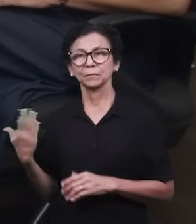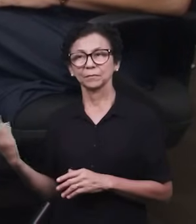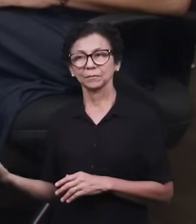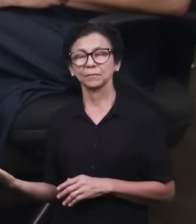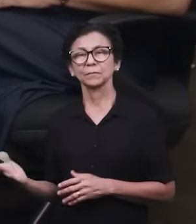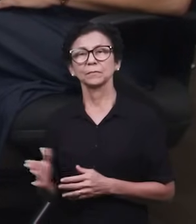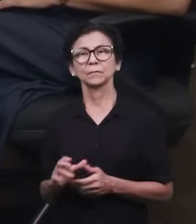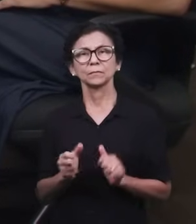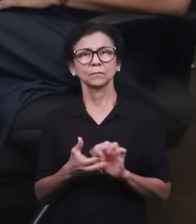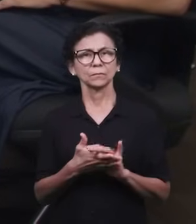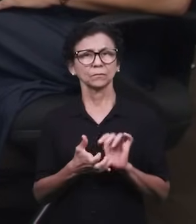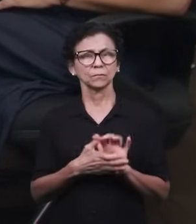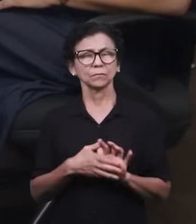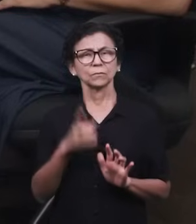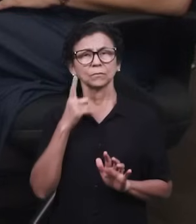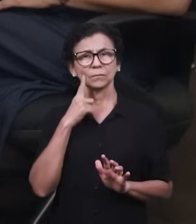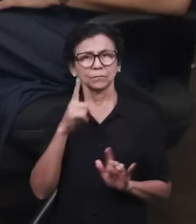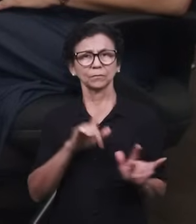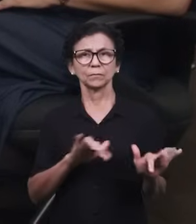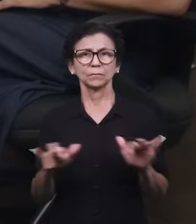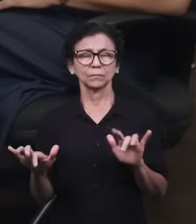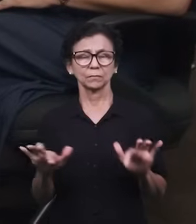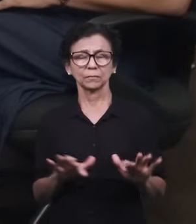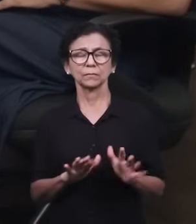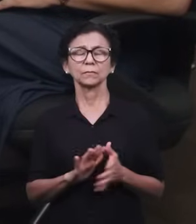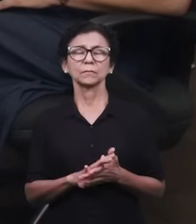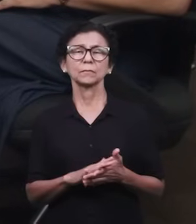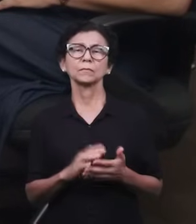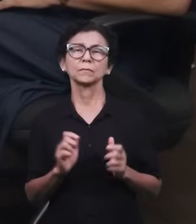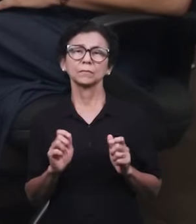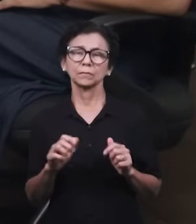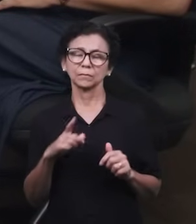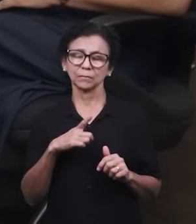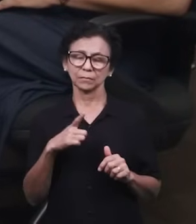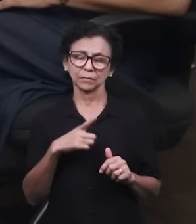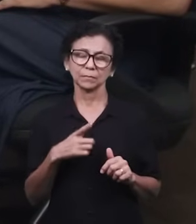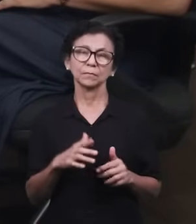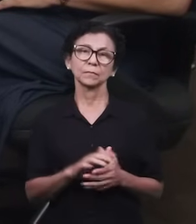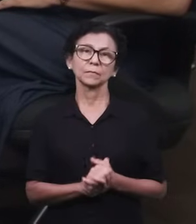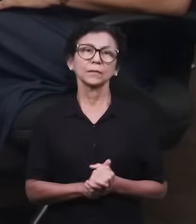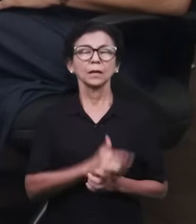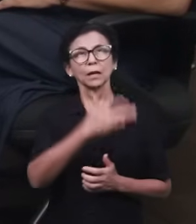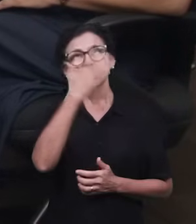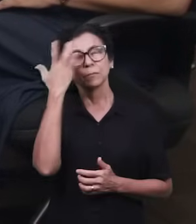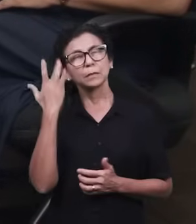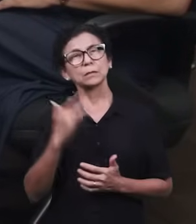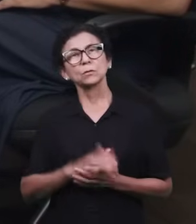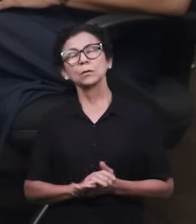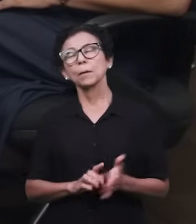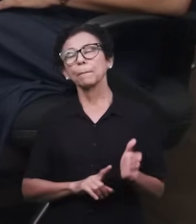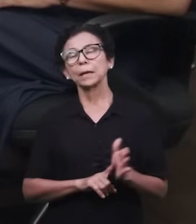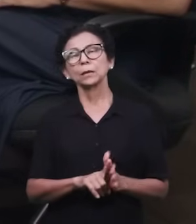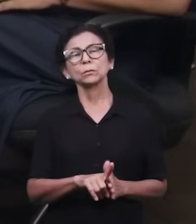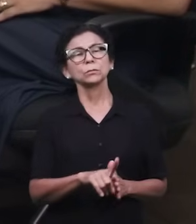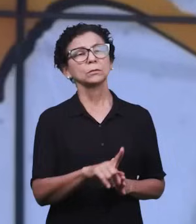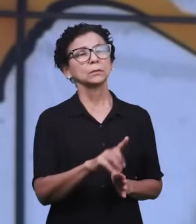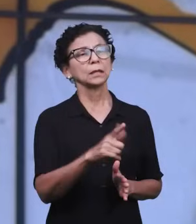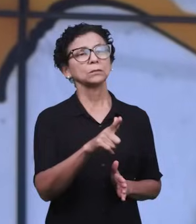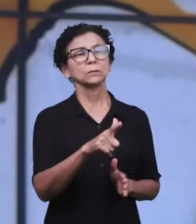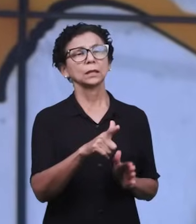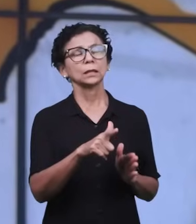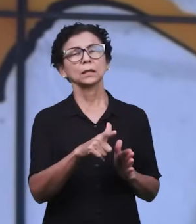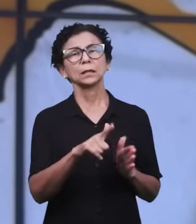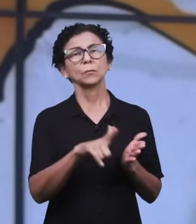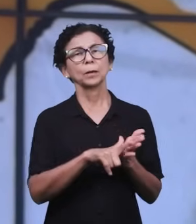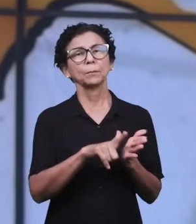essas partituras que a Sara tocou aqui estão disponíveis lá para os irmãos que quiserem tocar. Muitas vezes as pessoas perguntam, não tem partitura